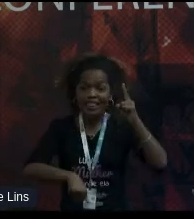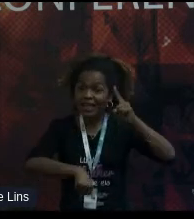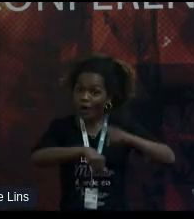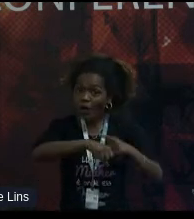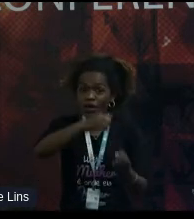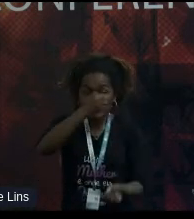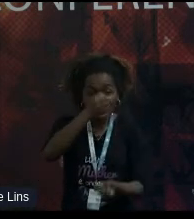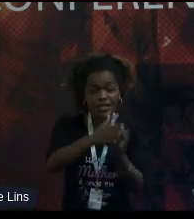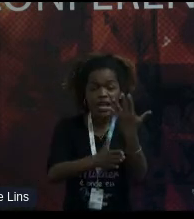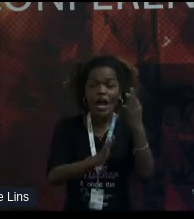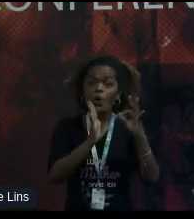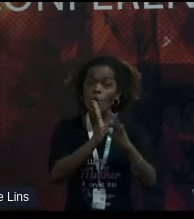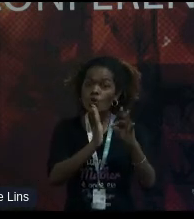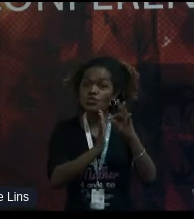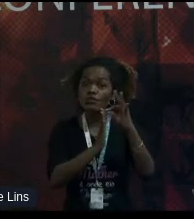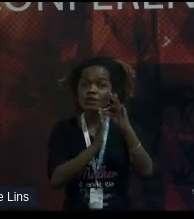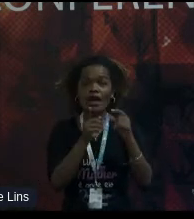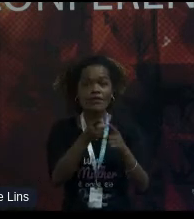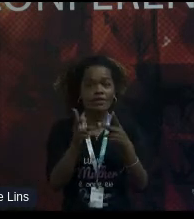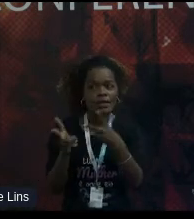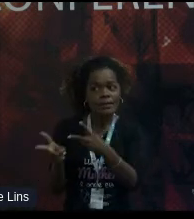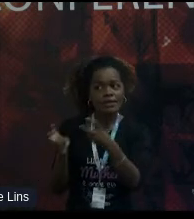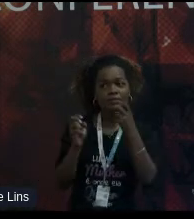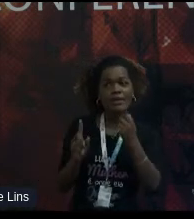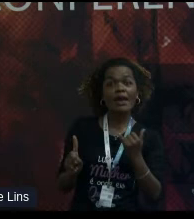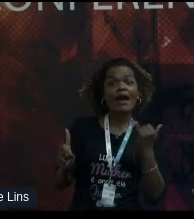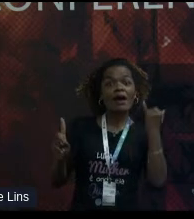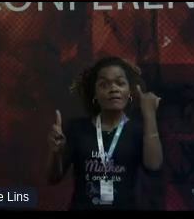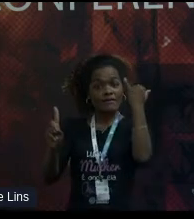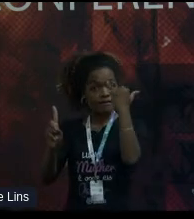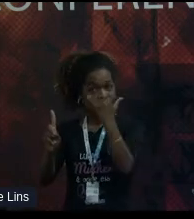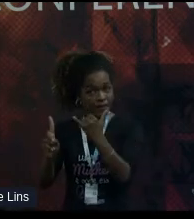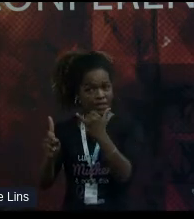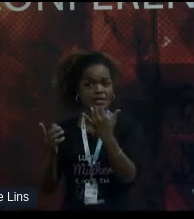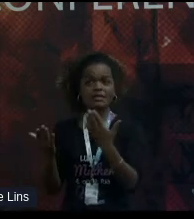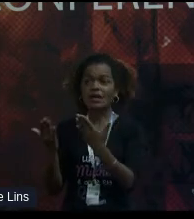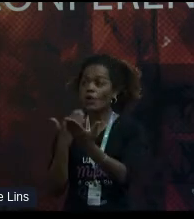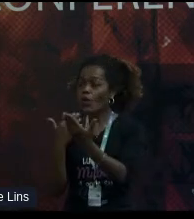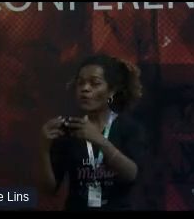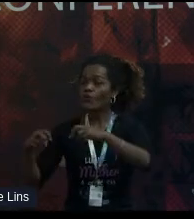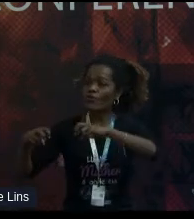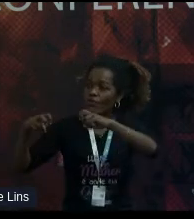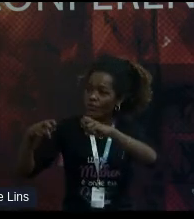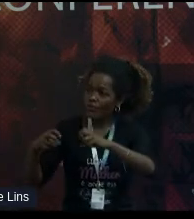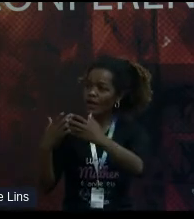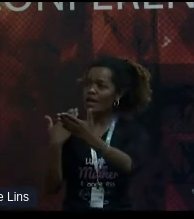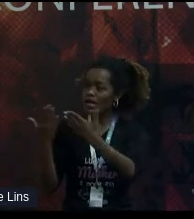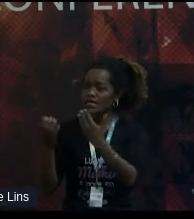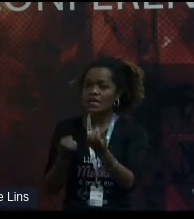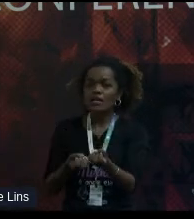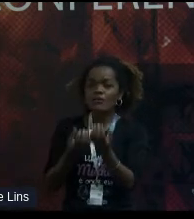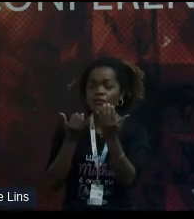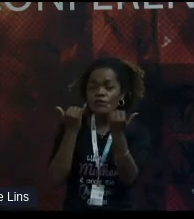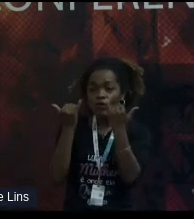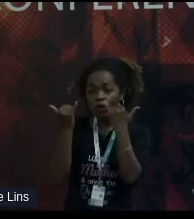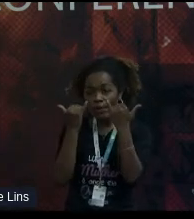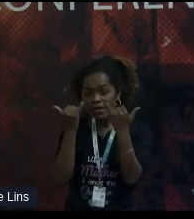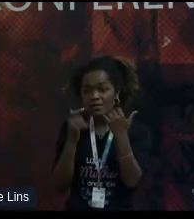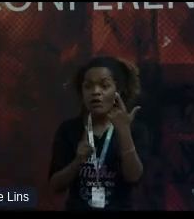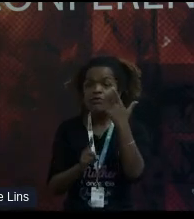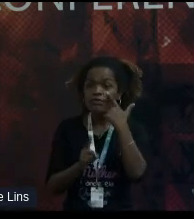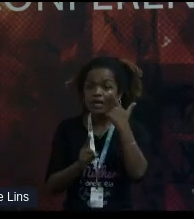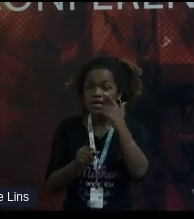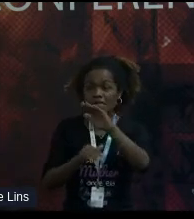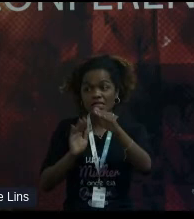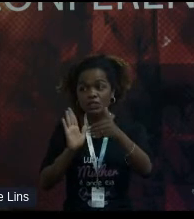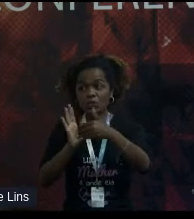você perceber, vai lá, sinaliza, façam aí um alinhamento de informações, revejam, redesenhem, para que a gente possa garantir